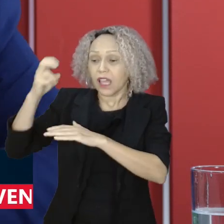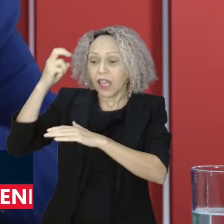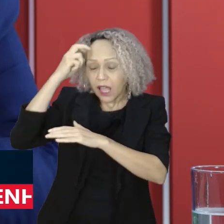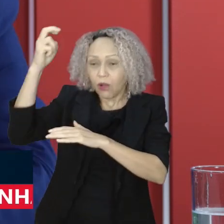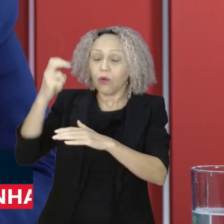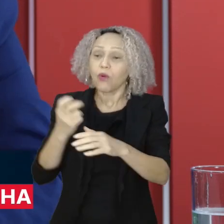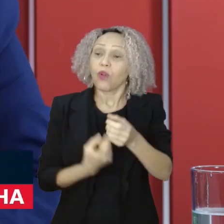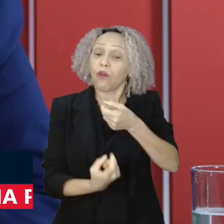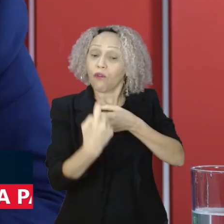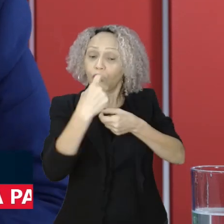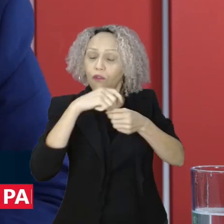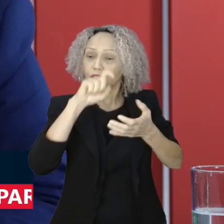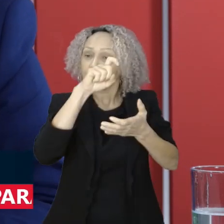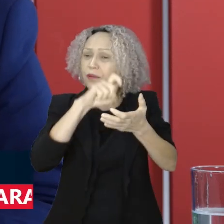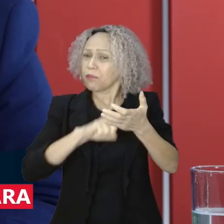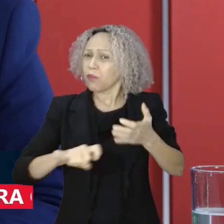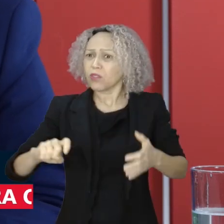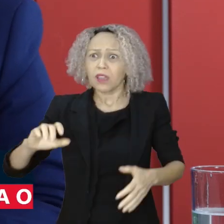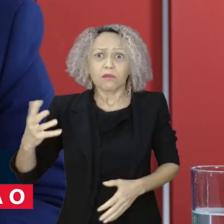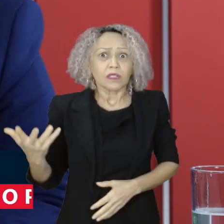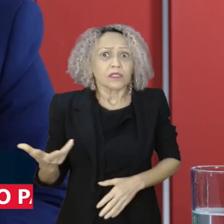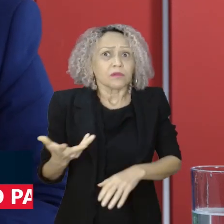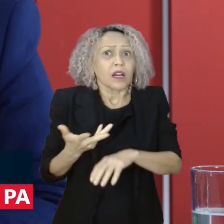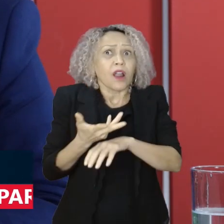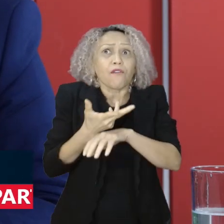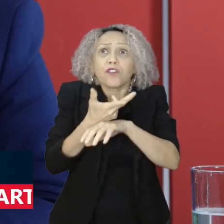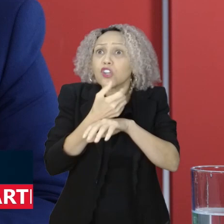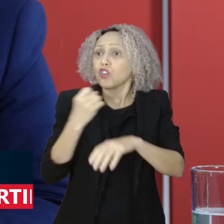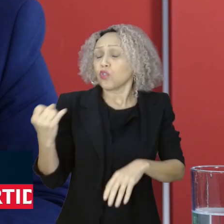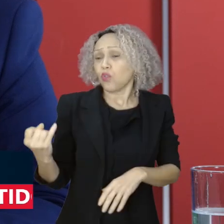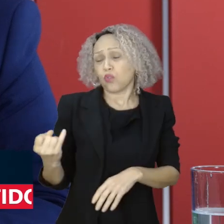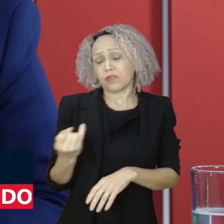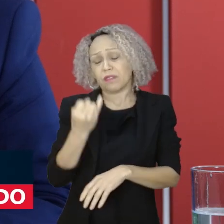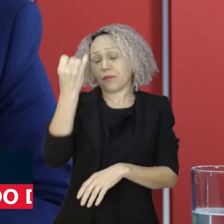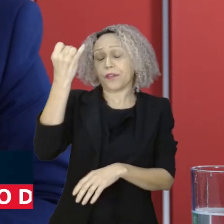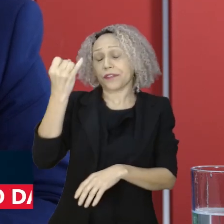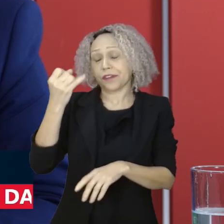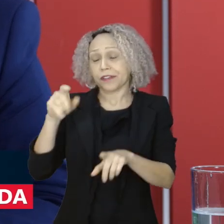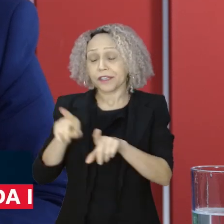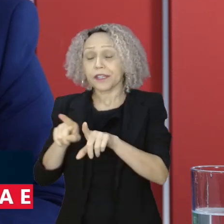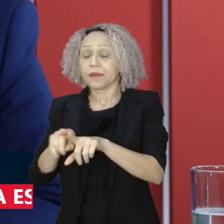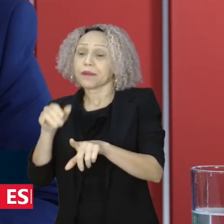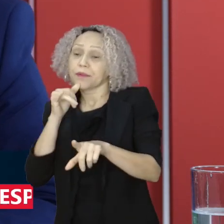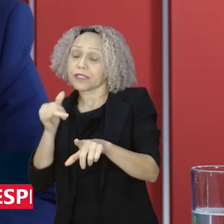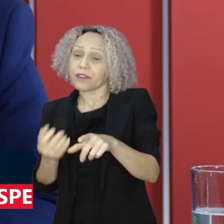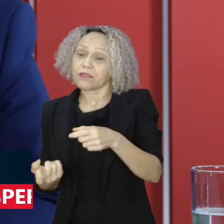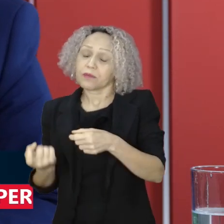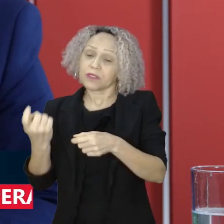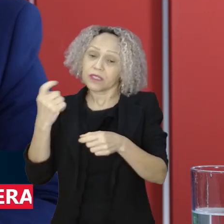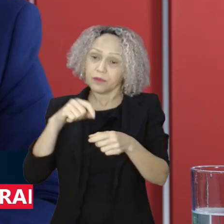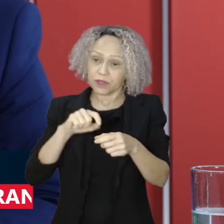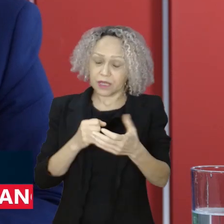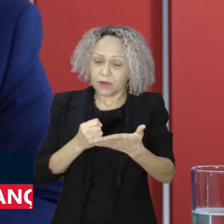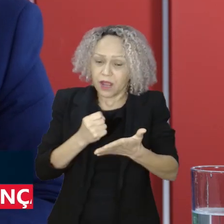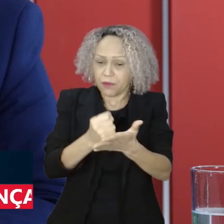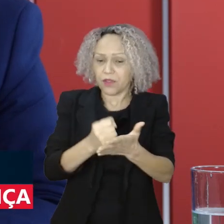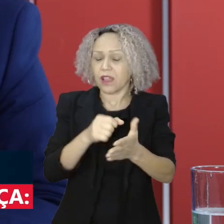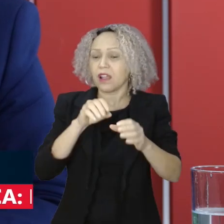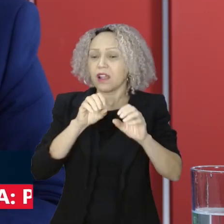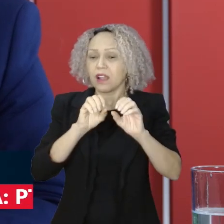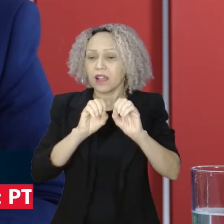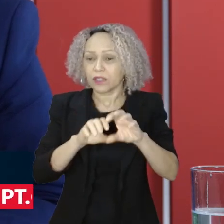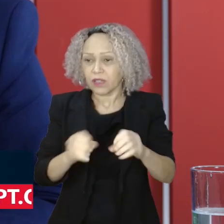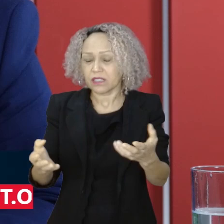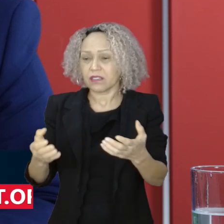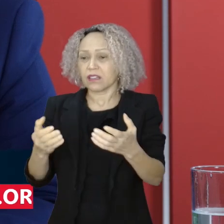retorno social vai ser também muito importante. A gente vai ter melhoria nos índices educacionais, a gente vai ter melhoria nos índices de segurança